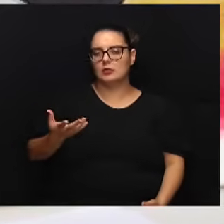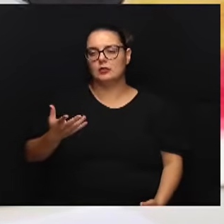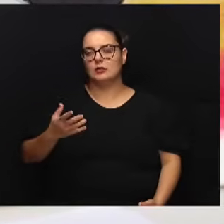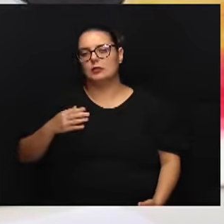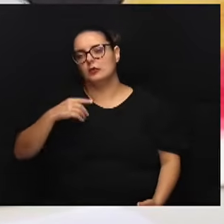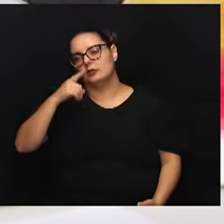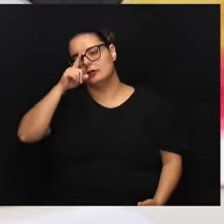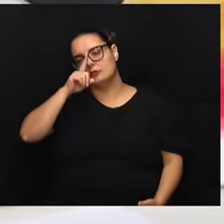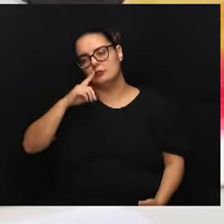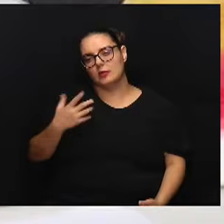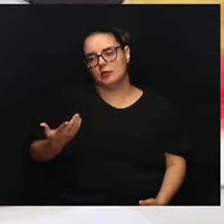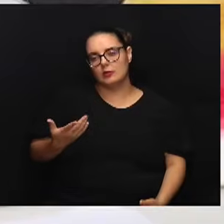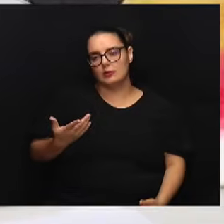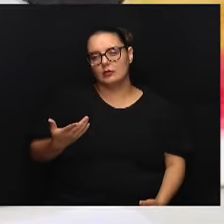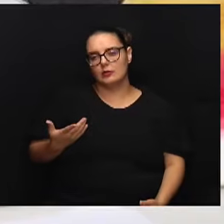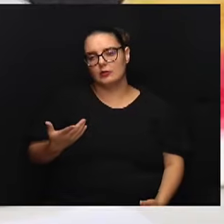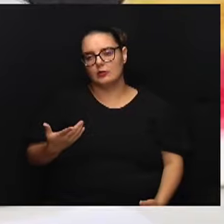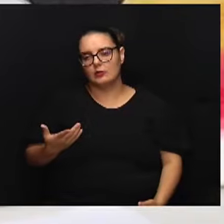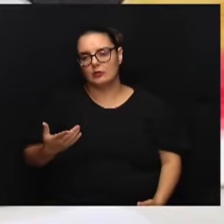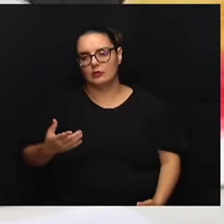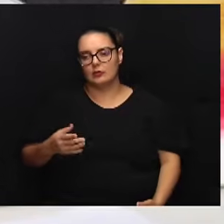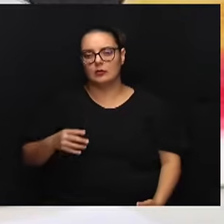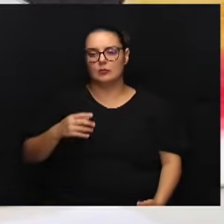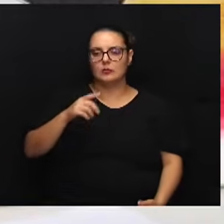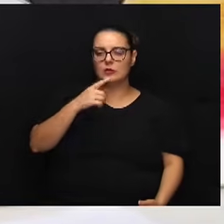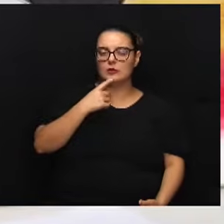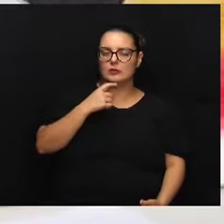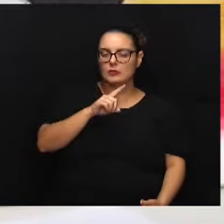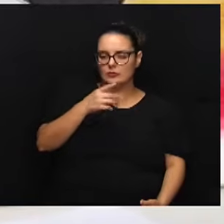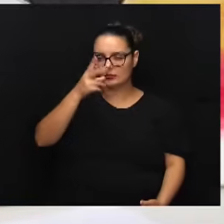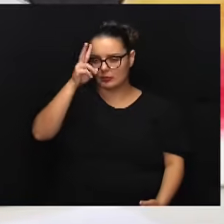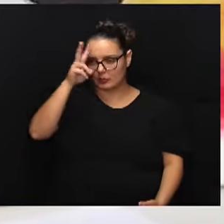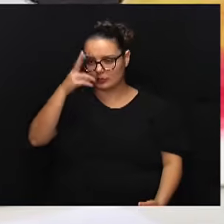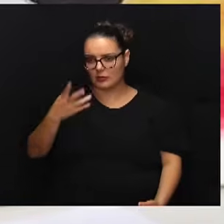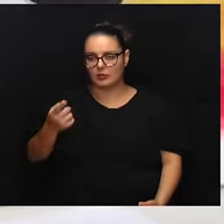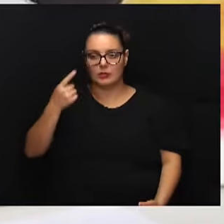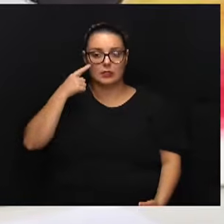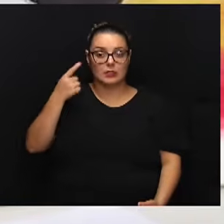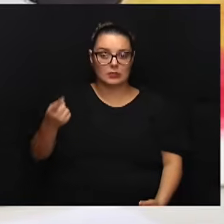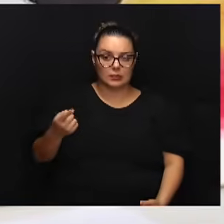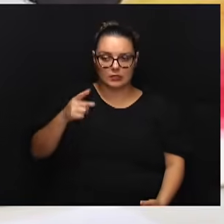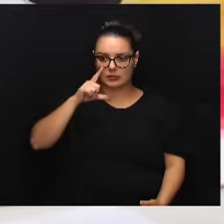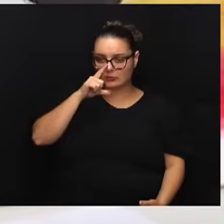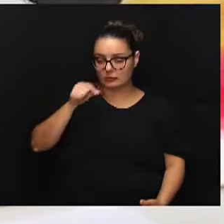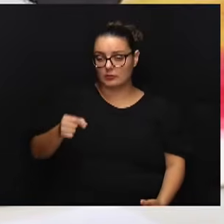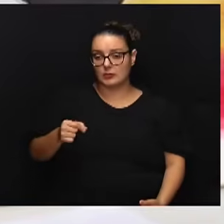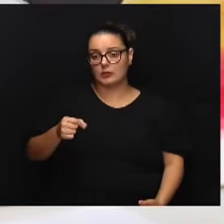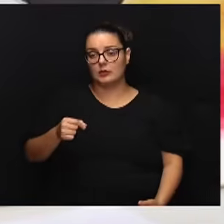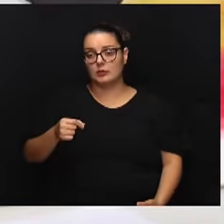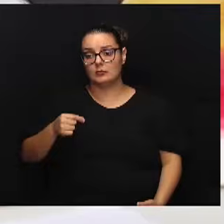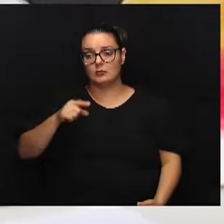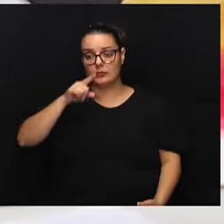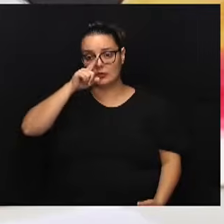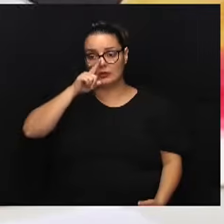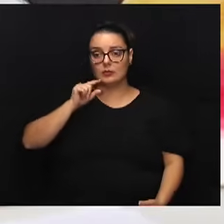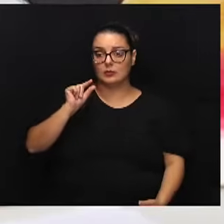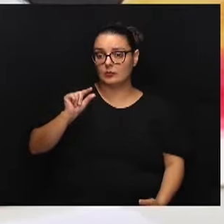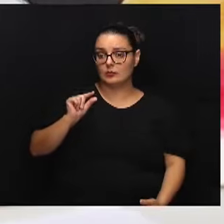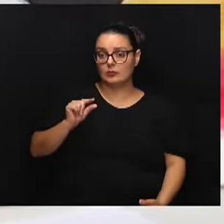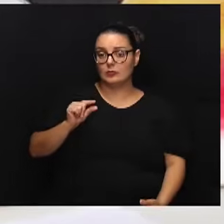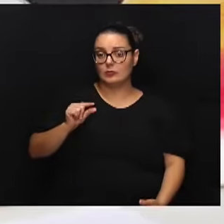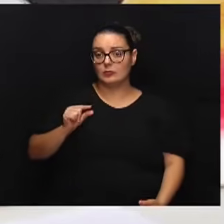eu não estou lembrando muito bem o conceito do bico, mas olha só, a gente vai pintando de amarelo e vamos colocar um pouquinho de vermelho.